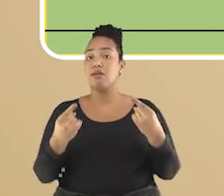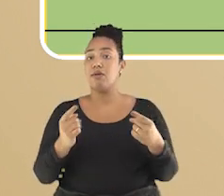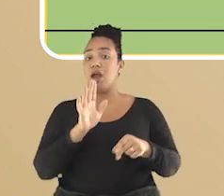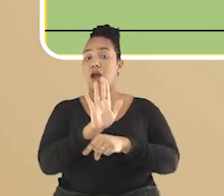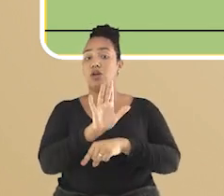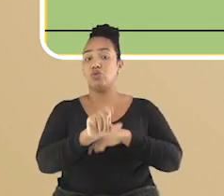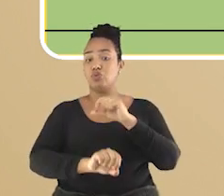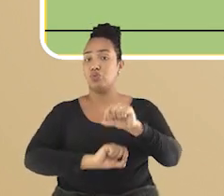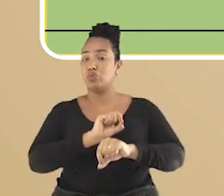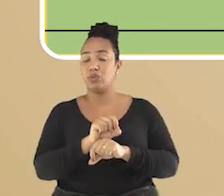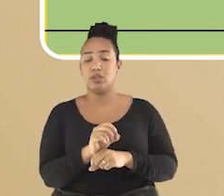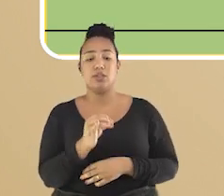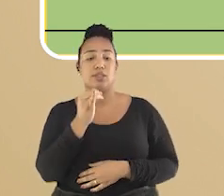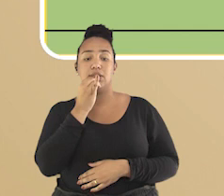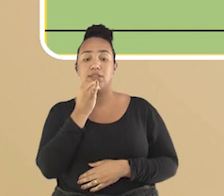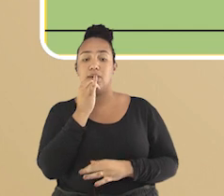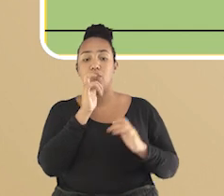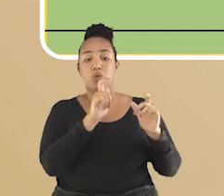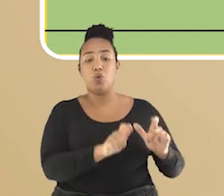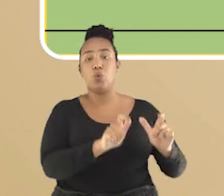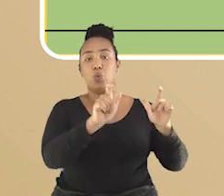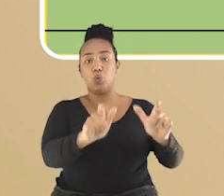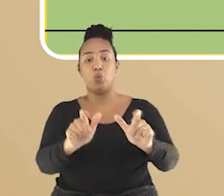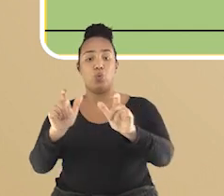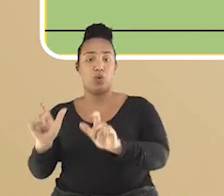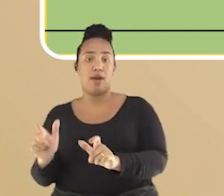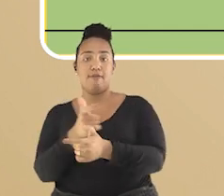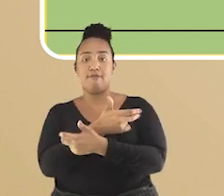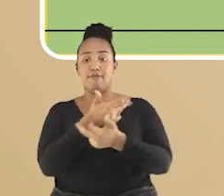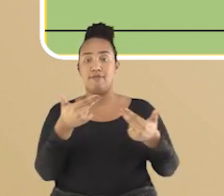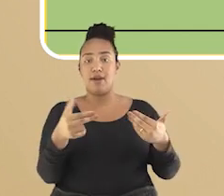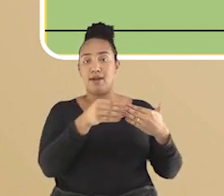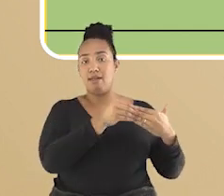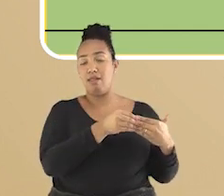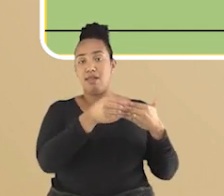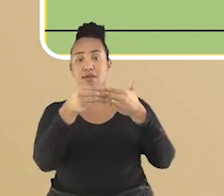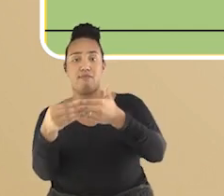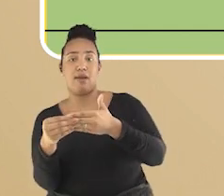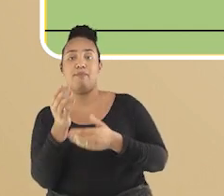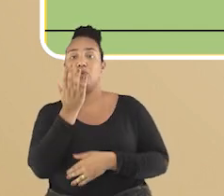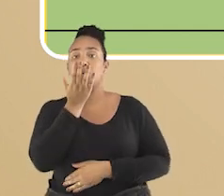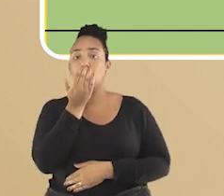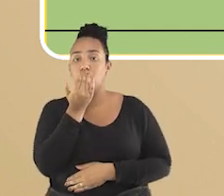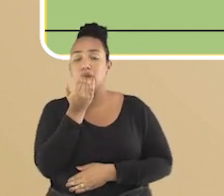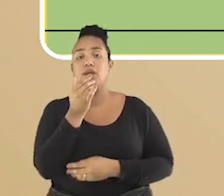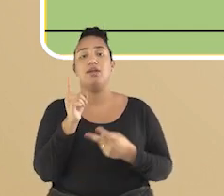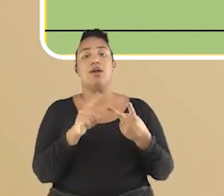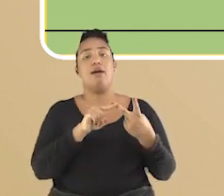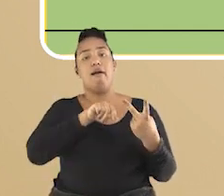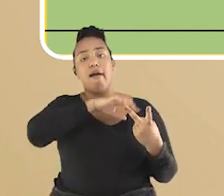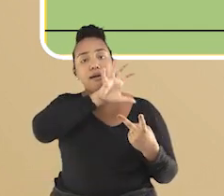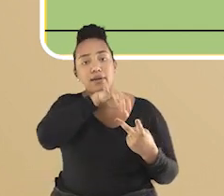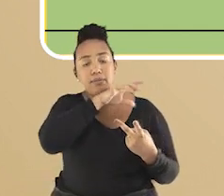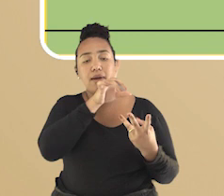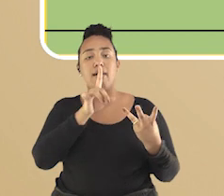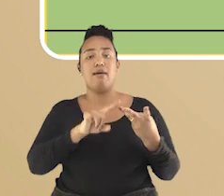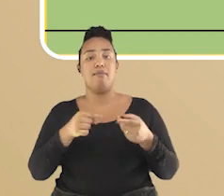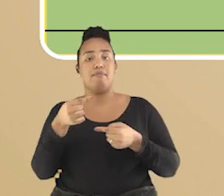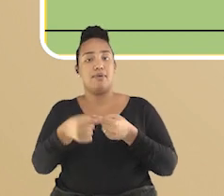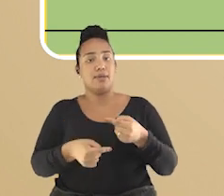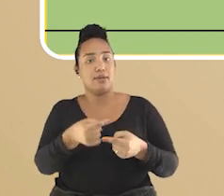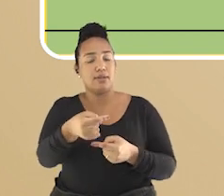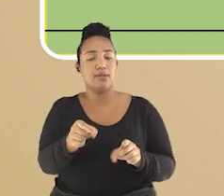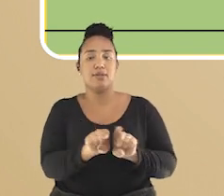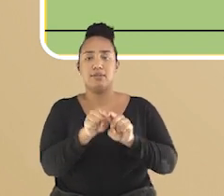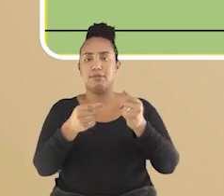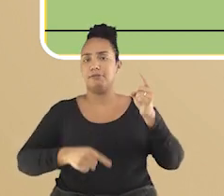e levar para diferentes lugares alimentos, animais, matérias-primas e outras cargas